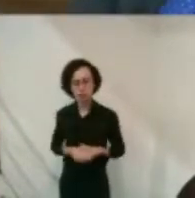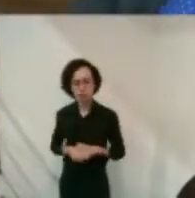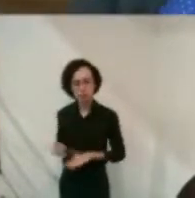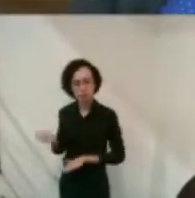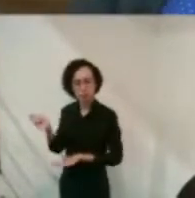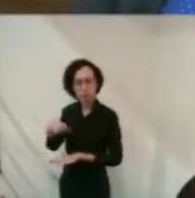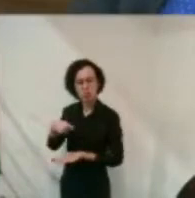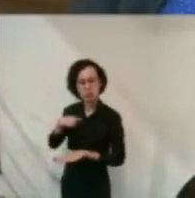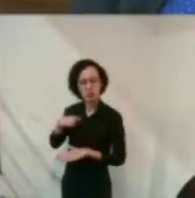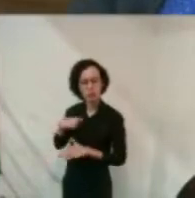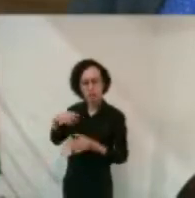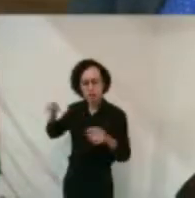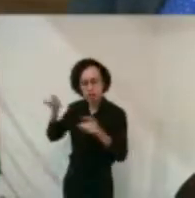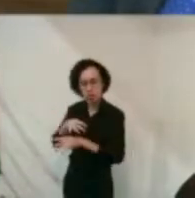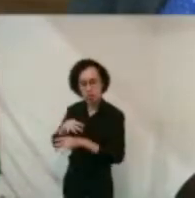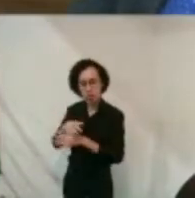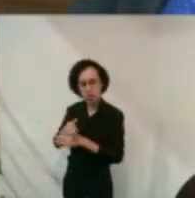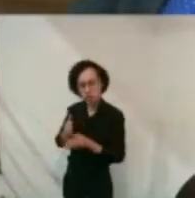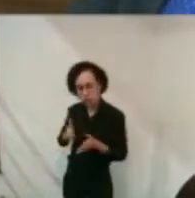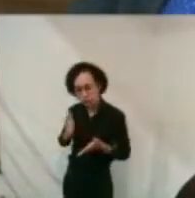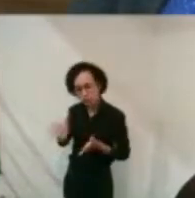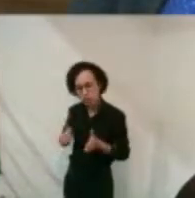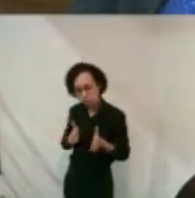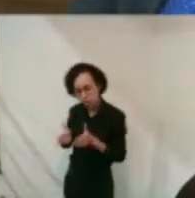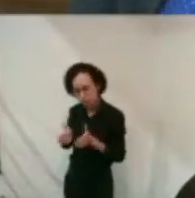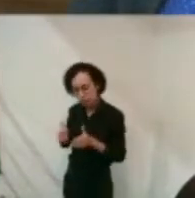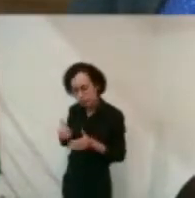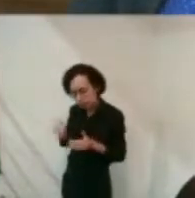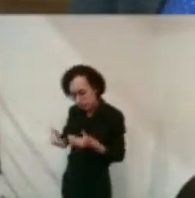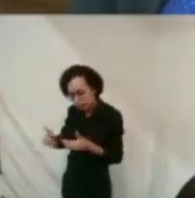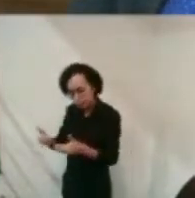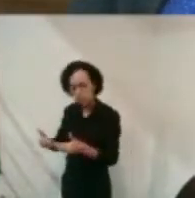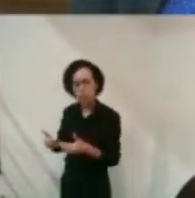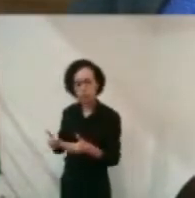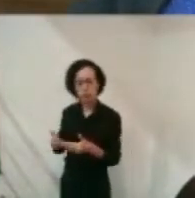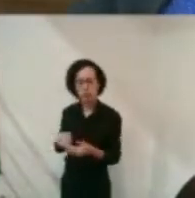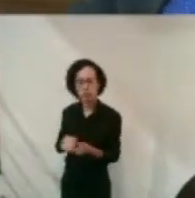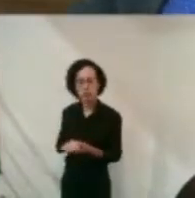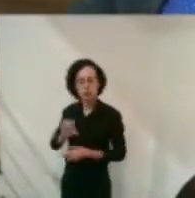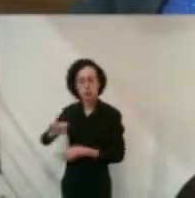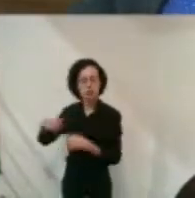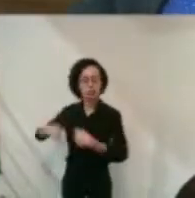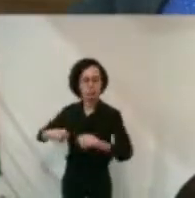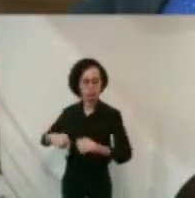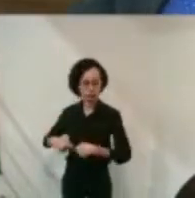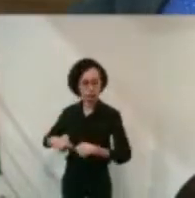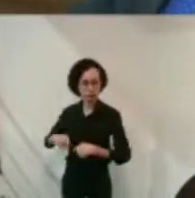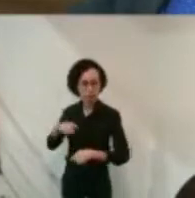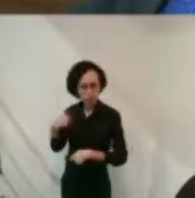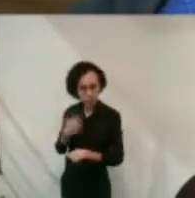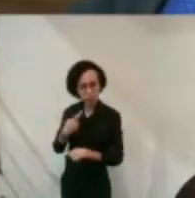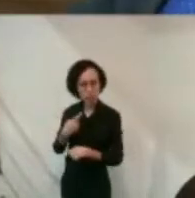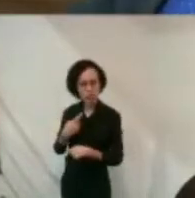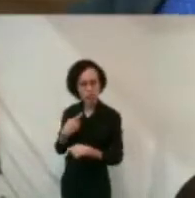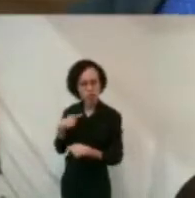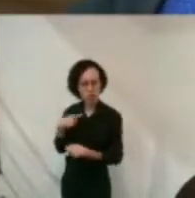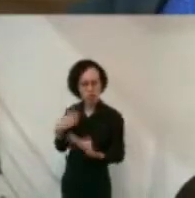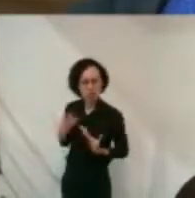possível concluir o que está sendo já encaminhado, basta que a gente se